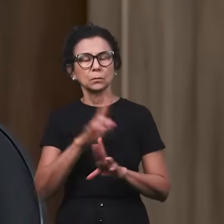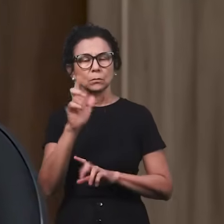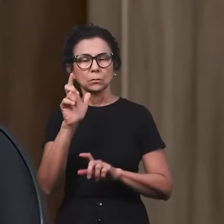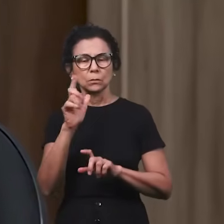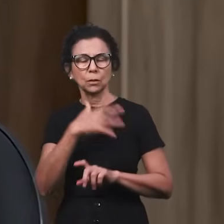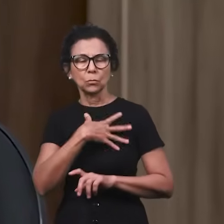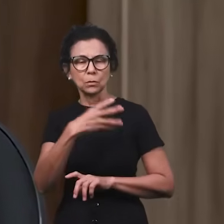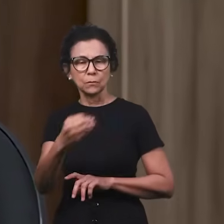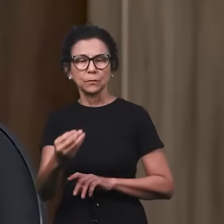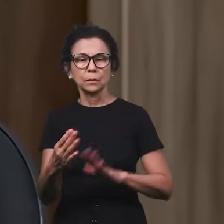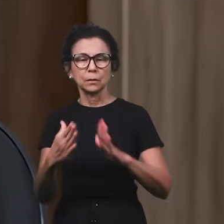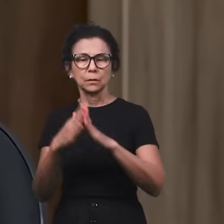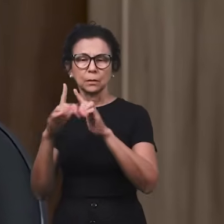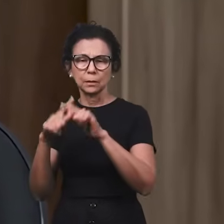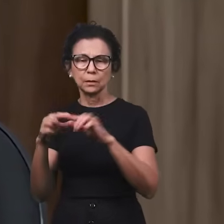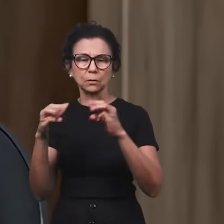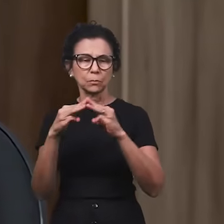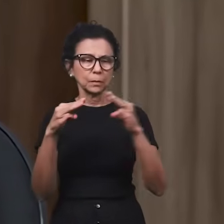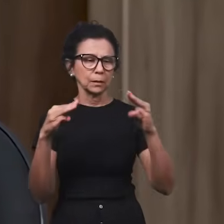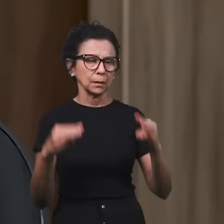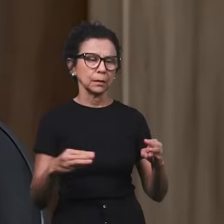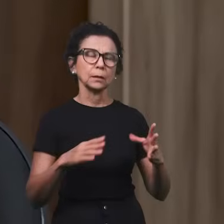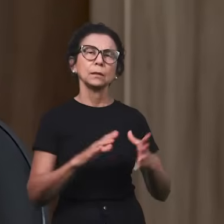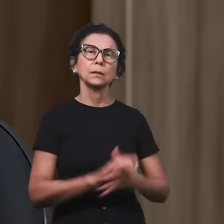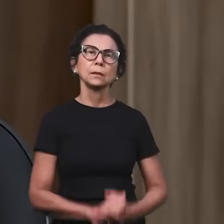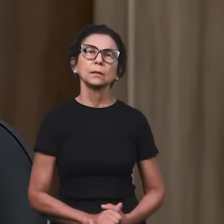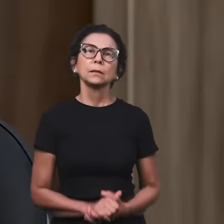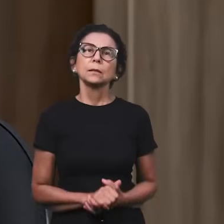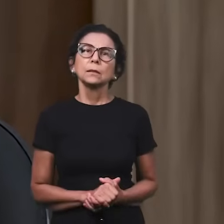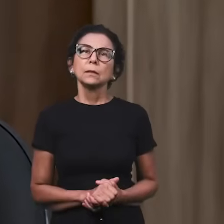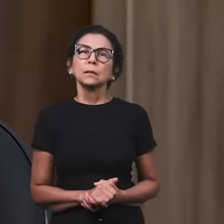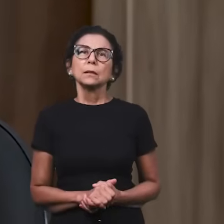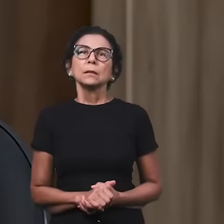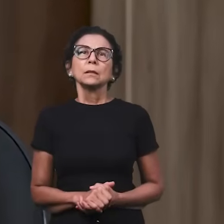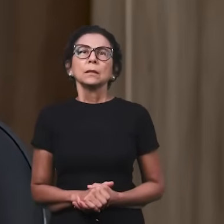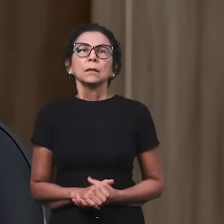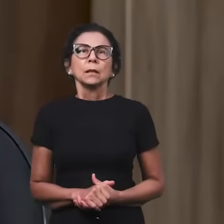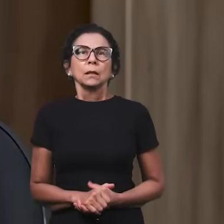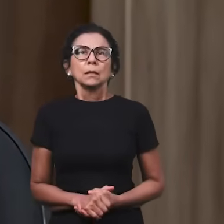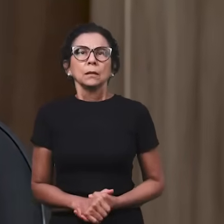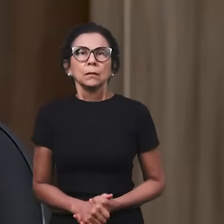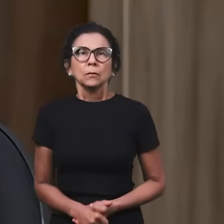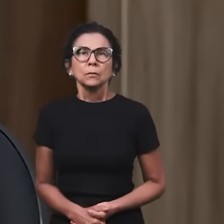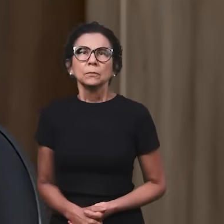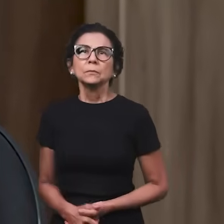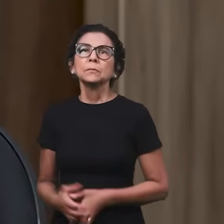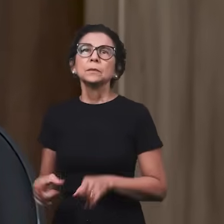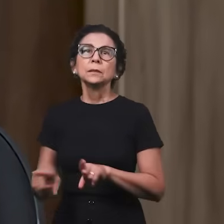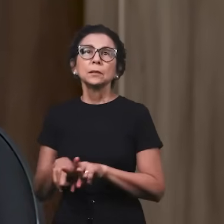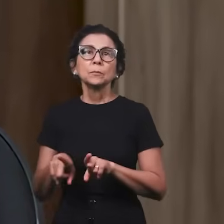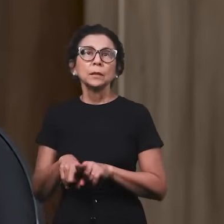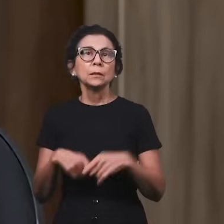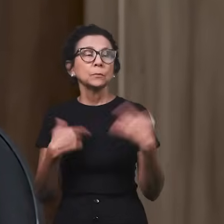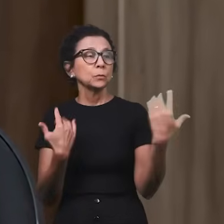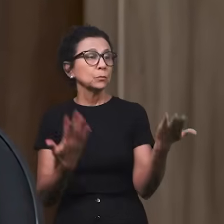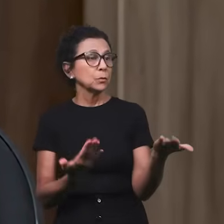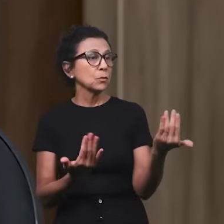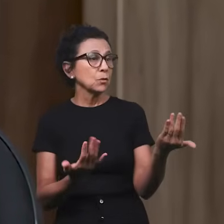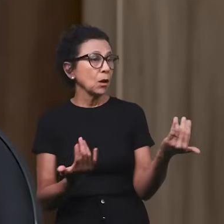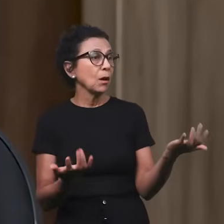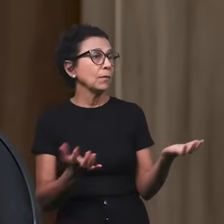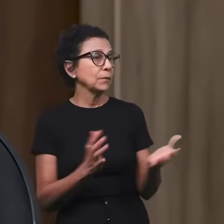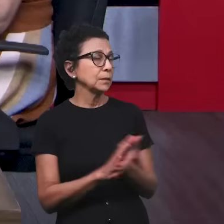de levar os nossos filhos para viverem o Manaim. E também para os jovens que nos assistem, uma esperança, não é,